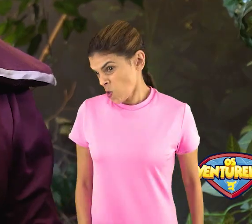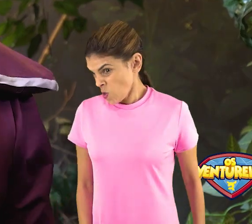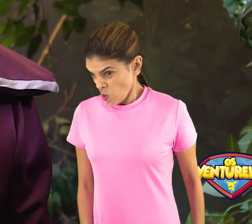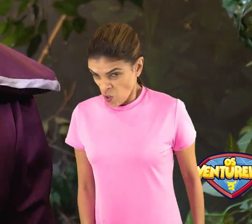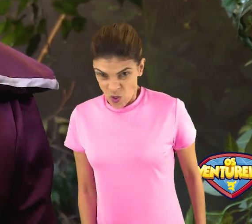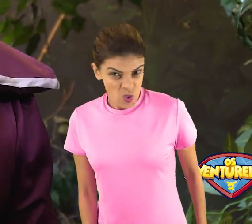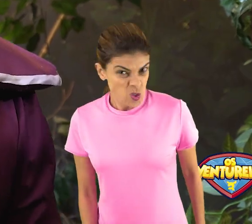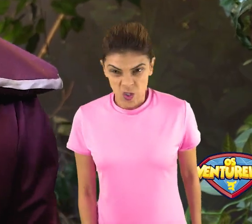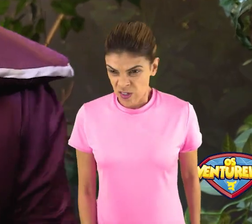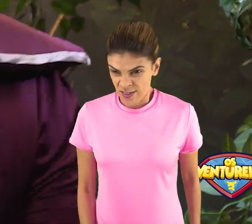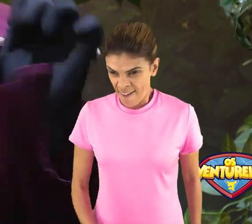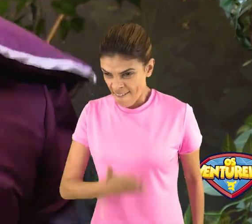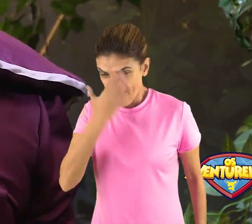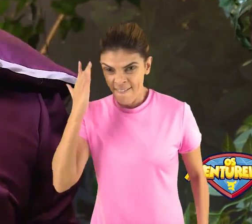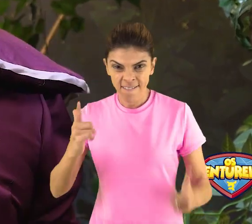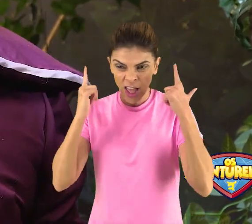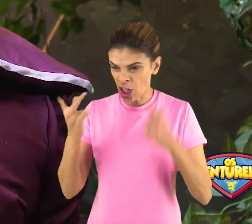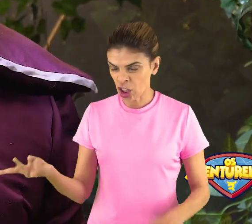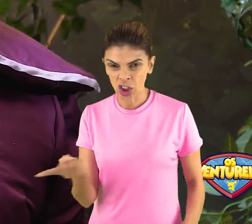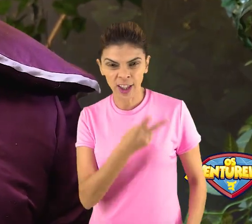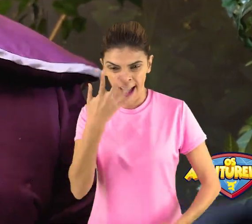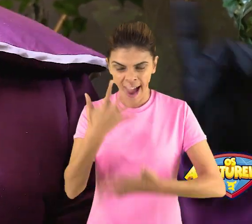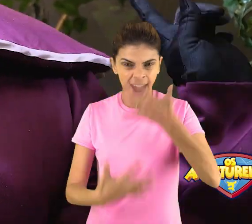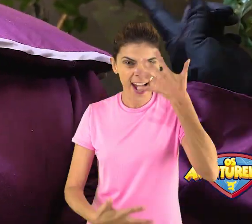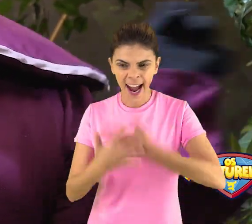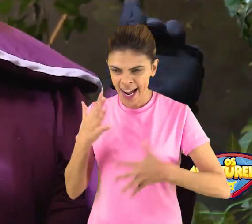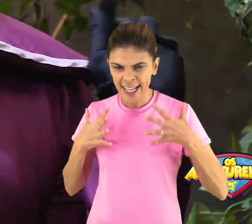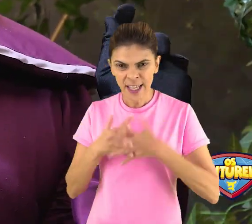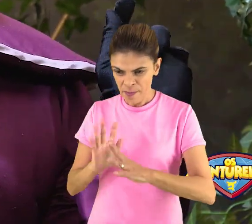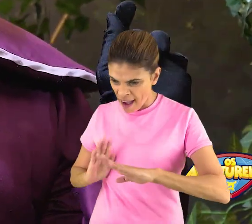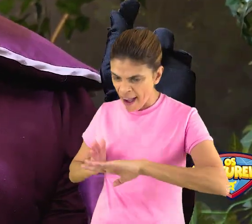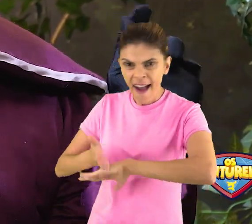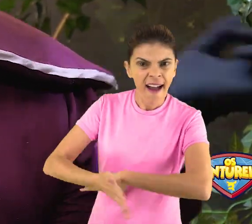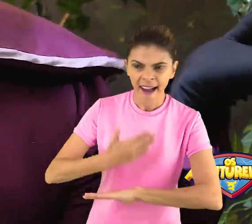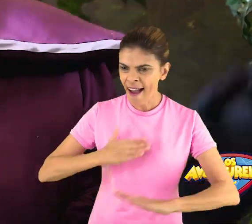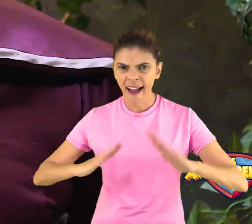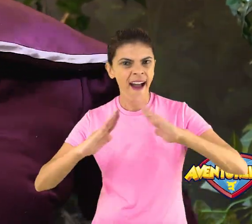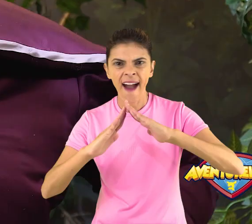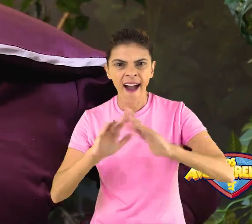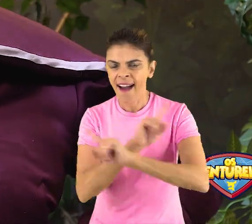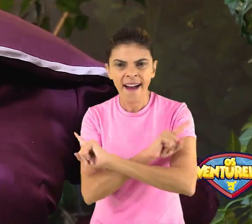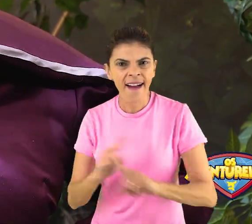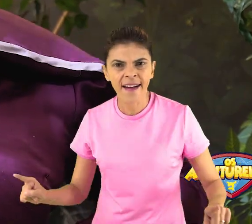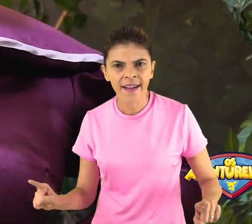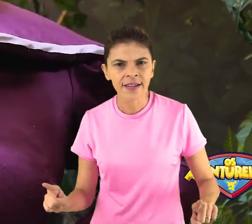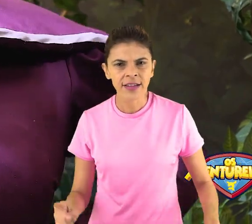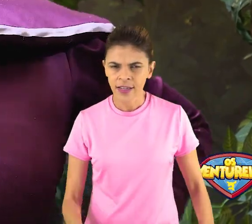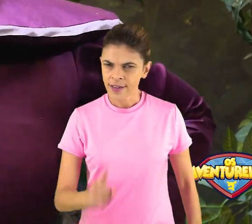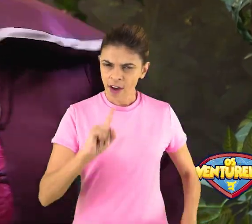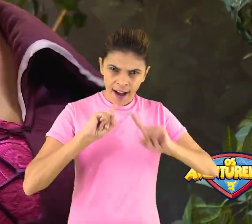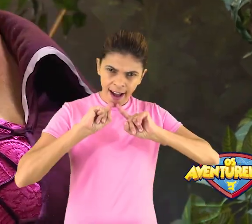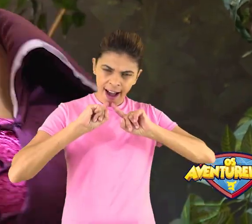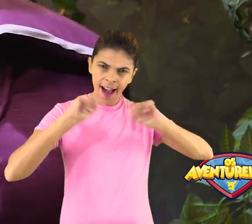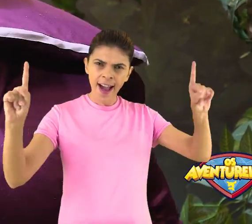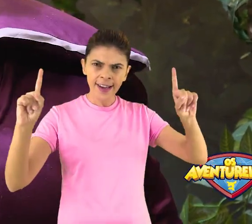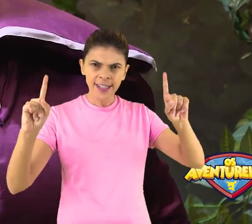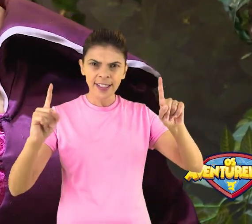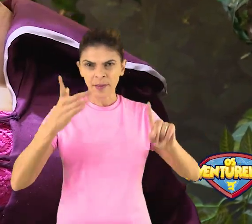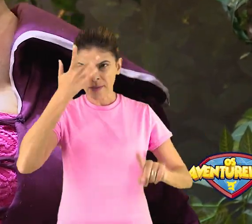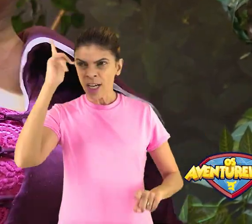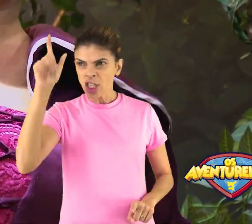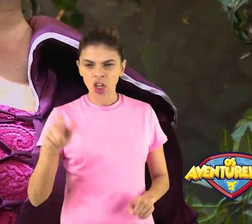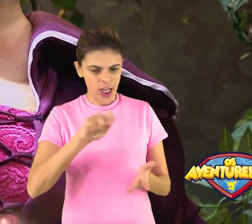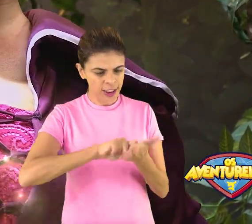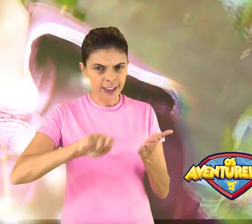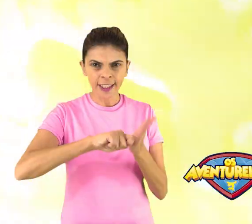Ai, aventureiros, vocês não podem invadir a minha casa assim. Eu vou reclamar com um roteirista.